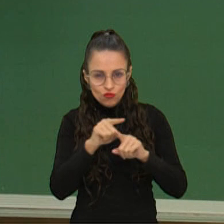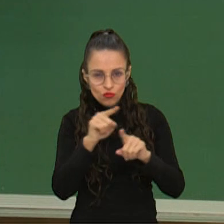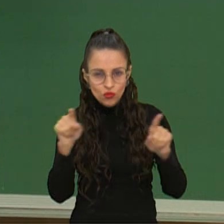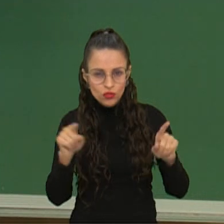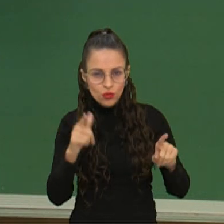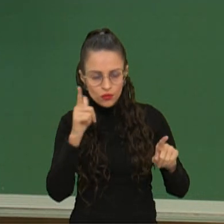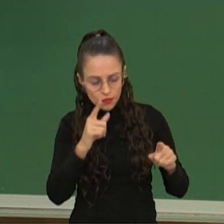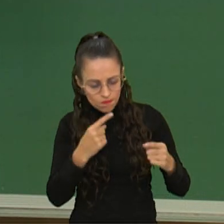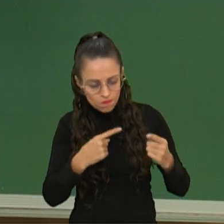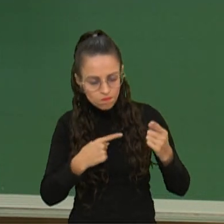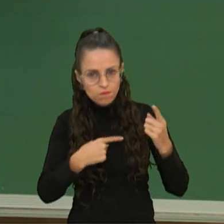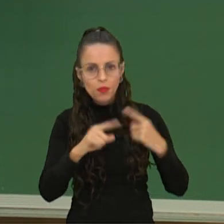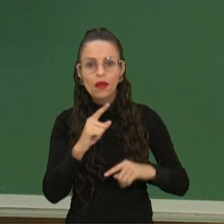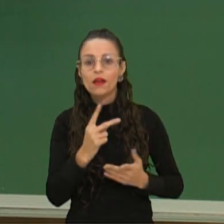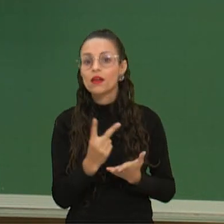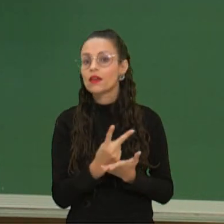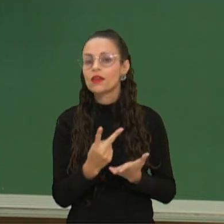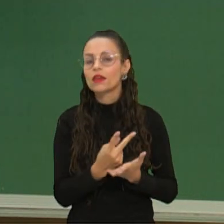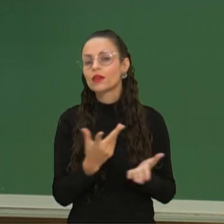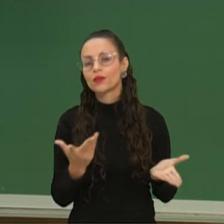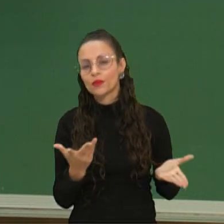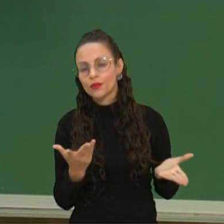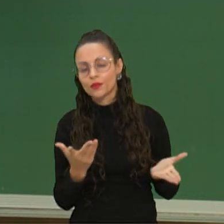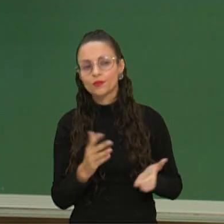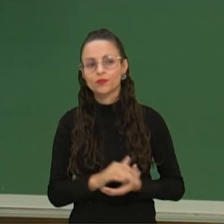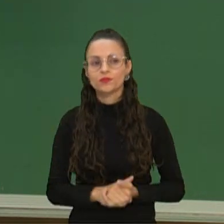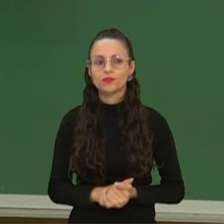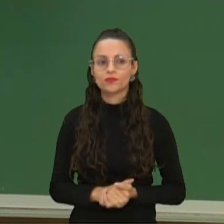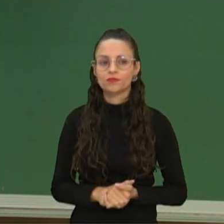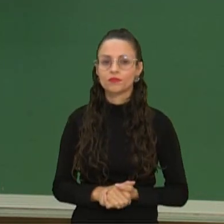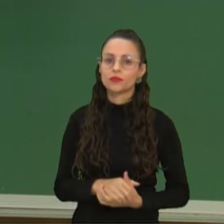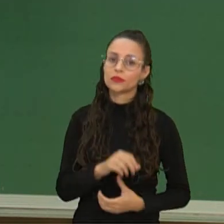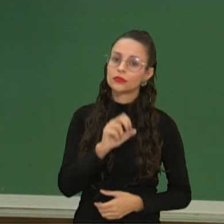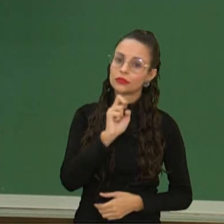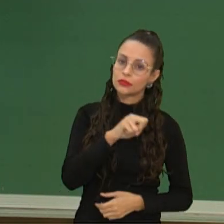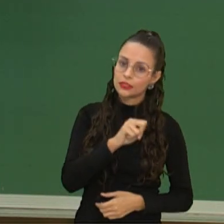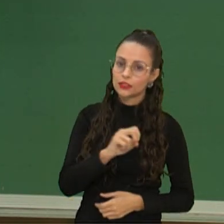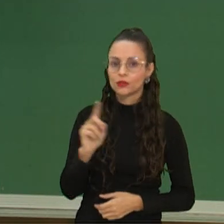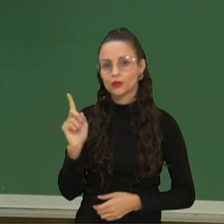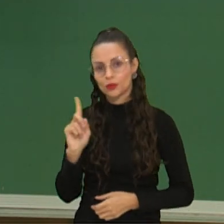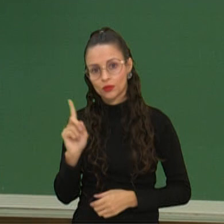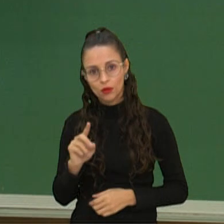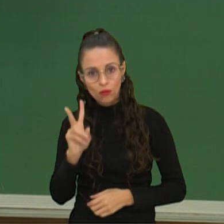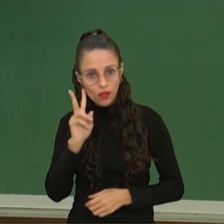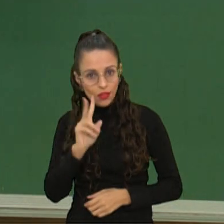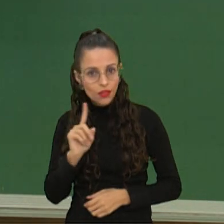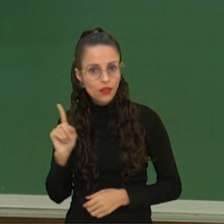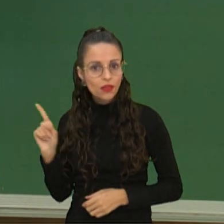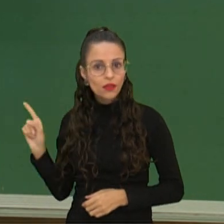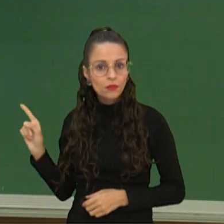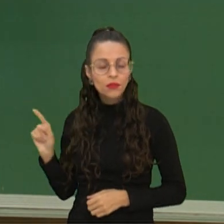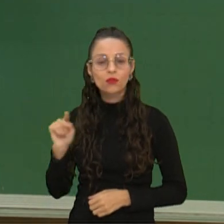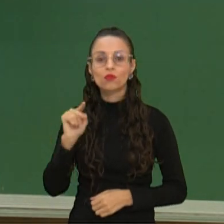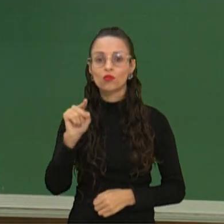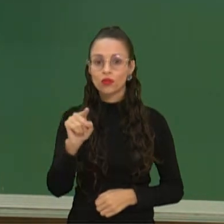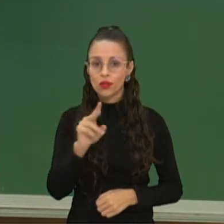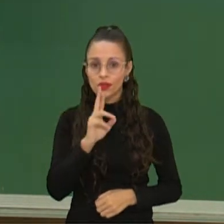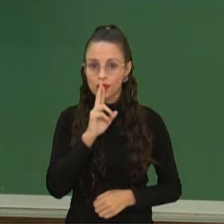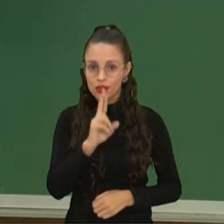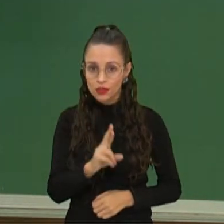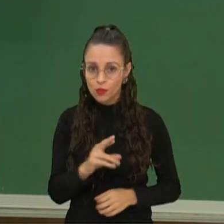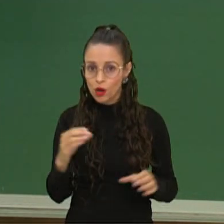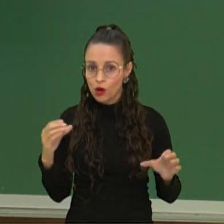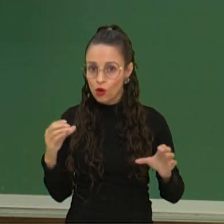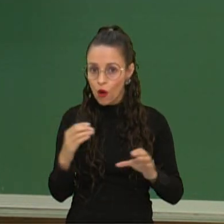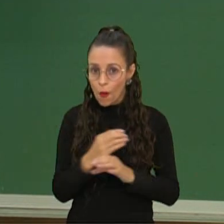seus erros com facilidade? Yes, I do, or no, I don't. Lembrando mais uma vez, se for para você dar uma resposta